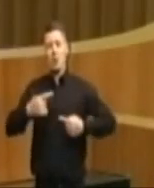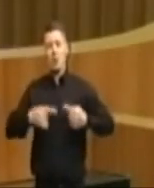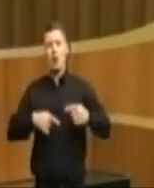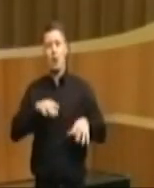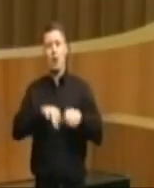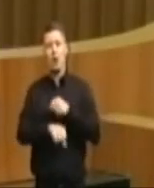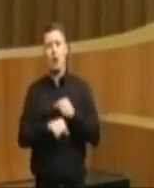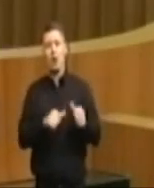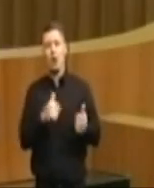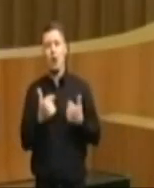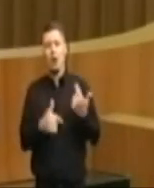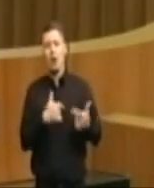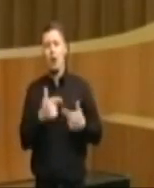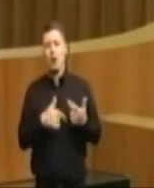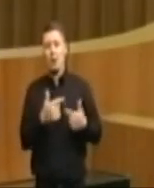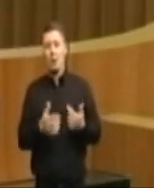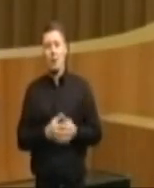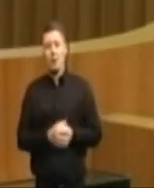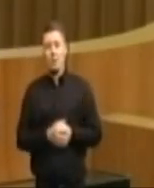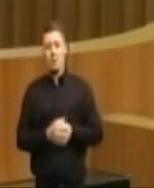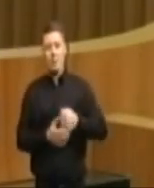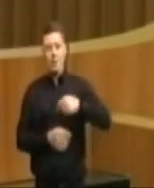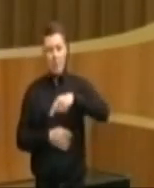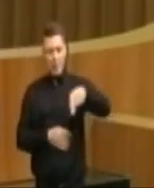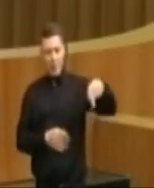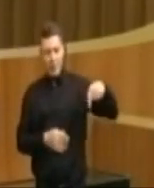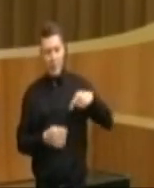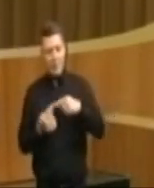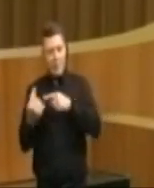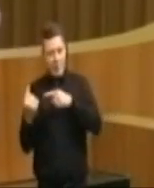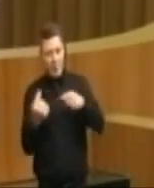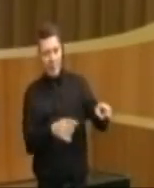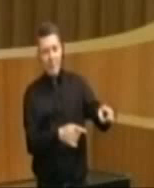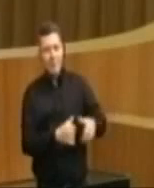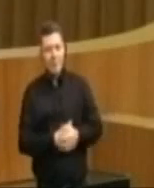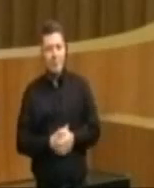em serviço. Nós somos contra isso?